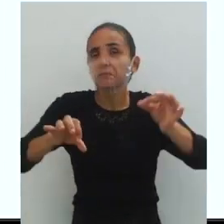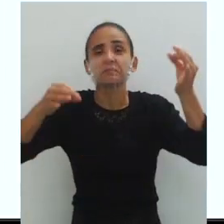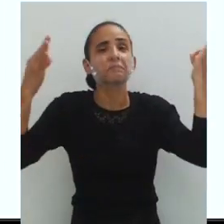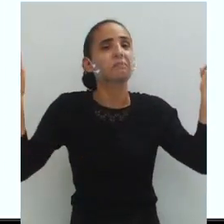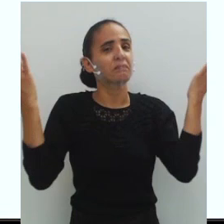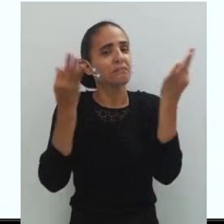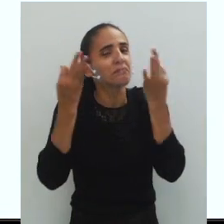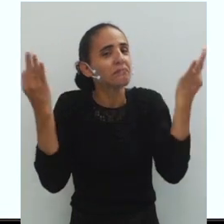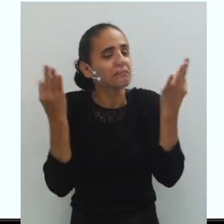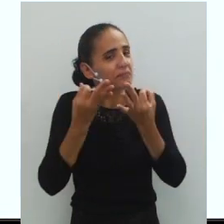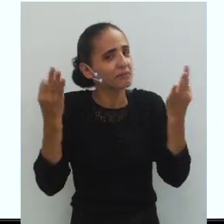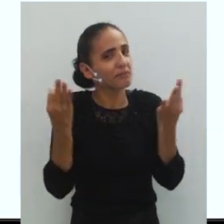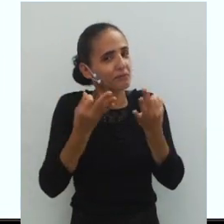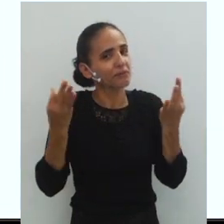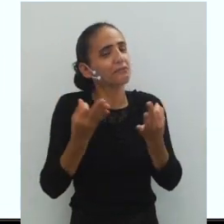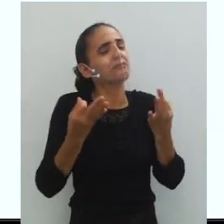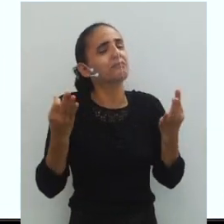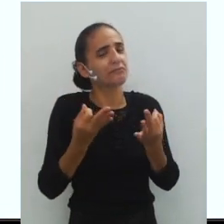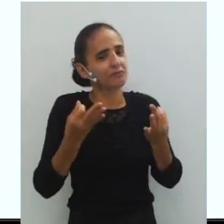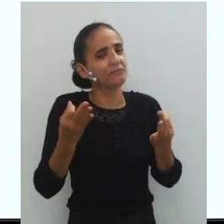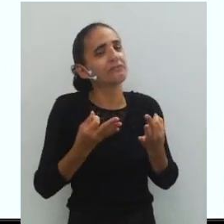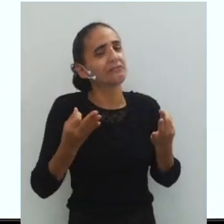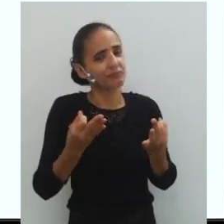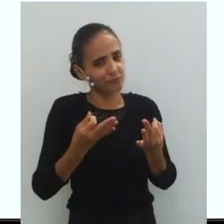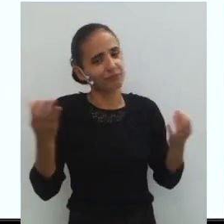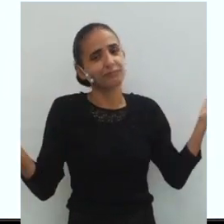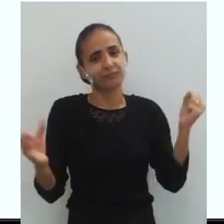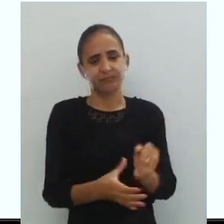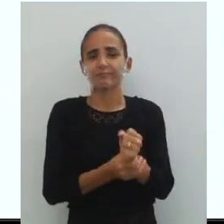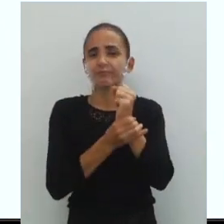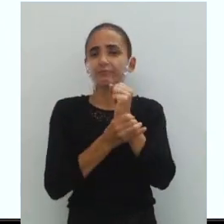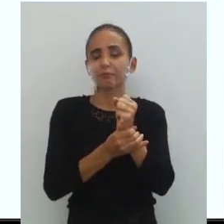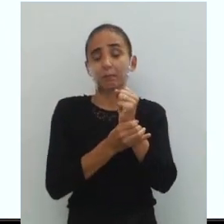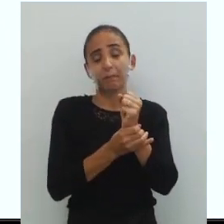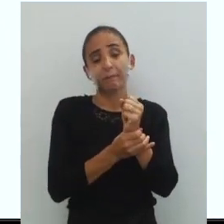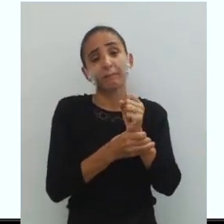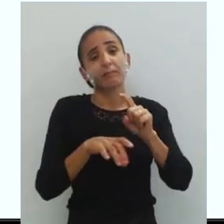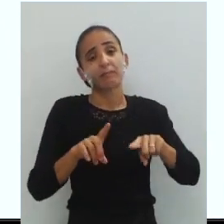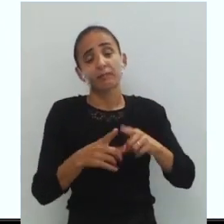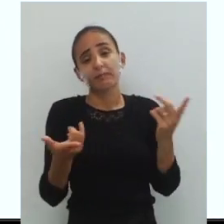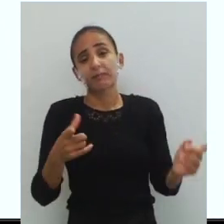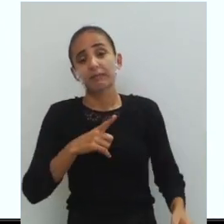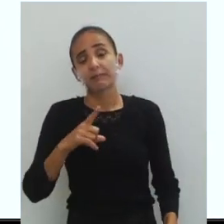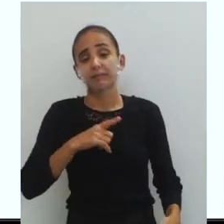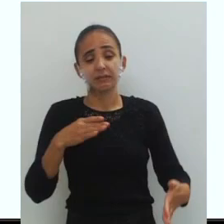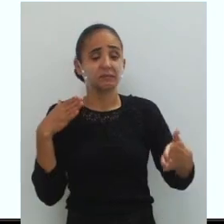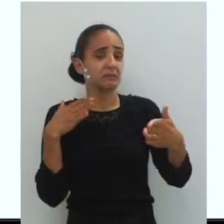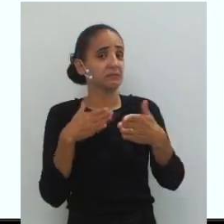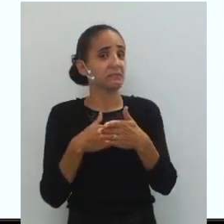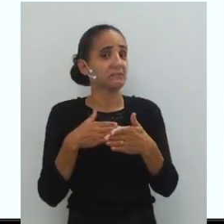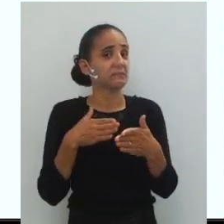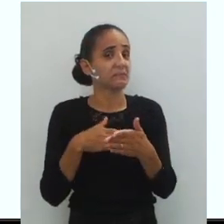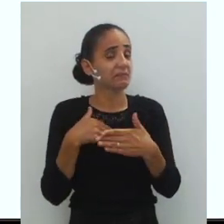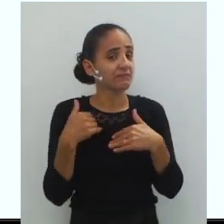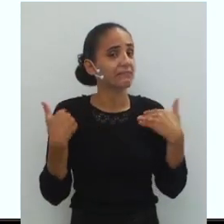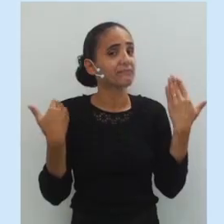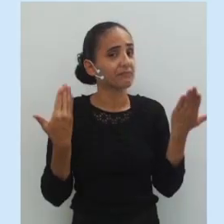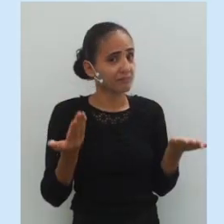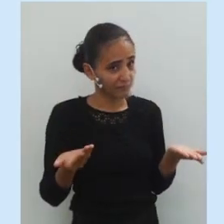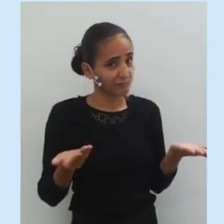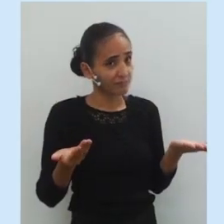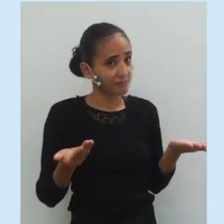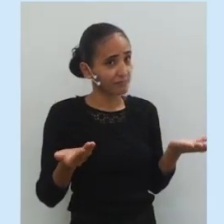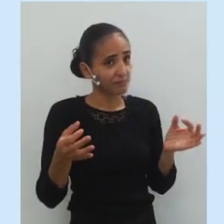e altamente sustentável. Só que existem as barreiras em relação à